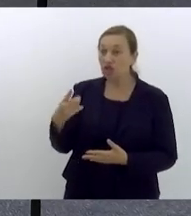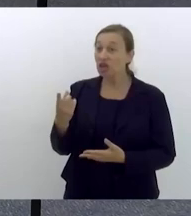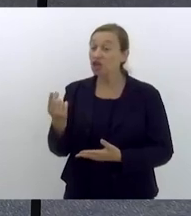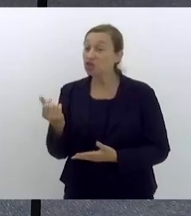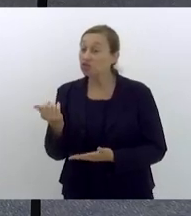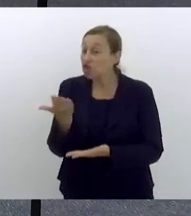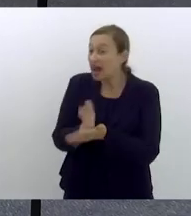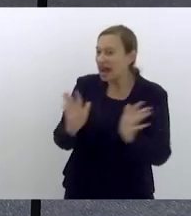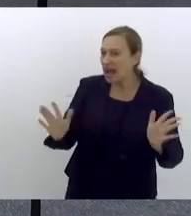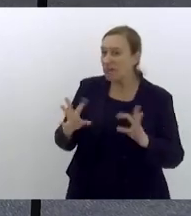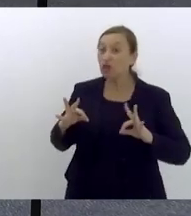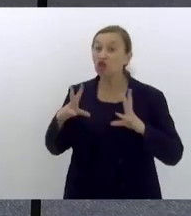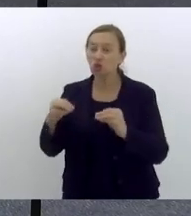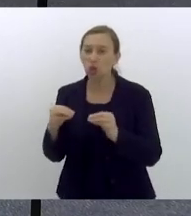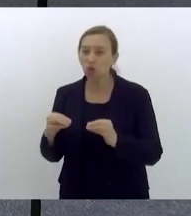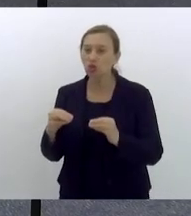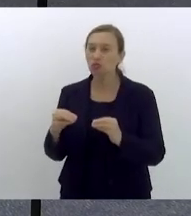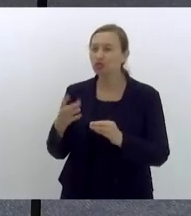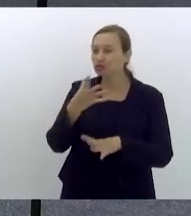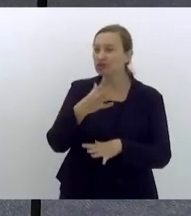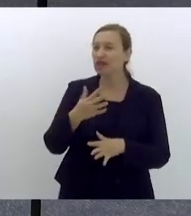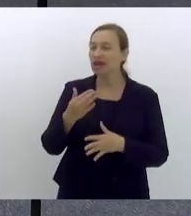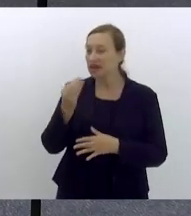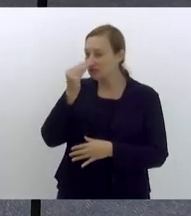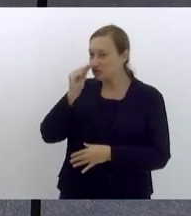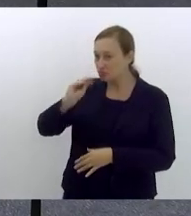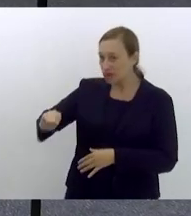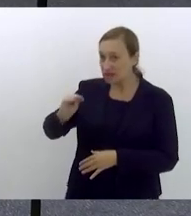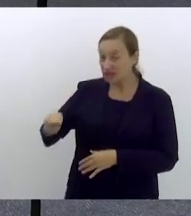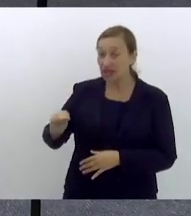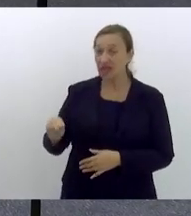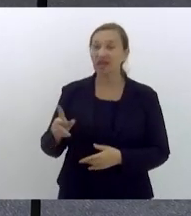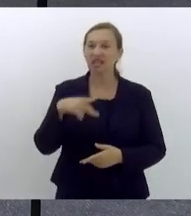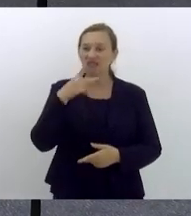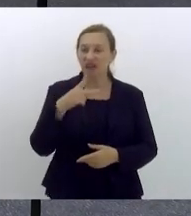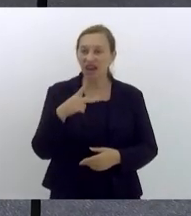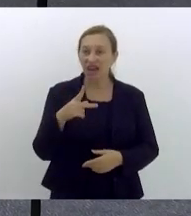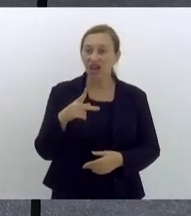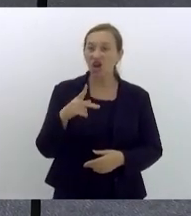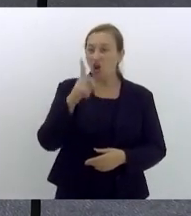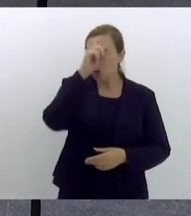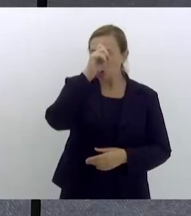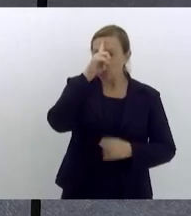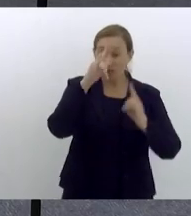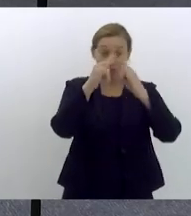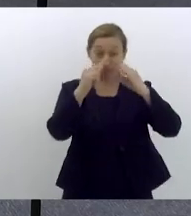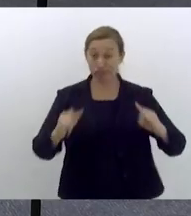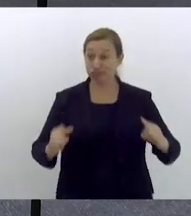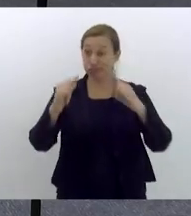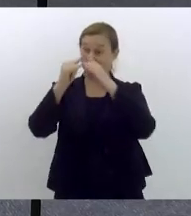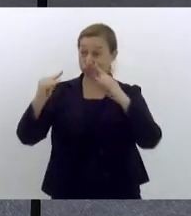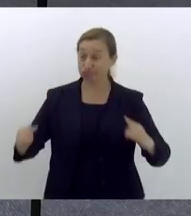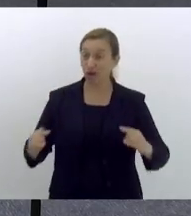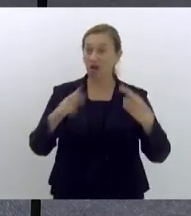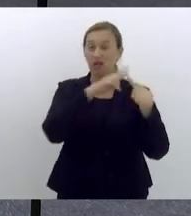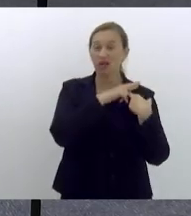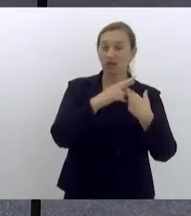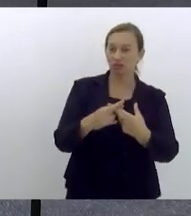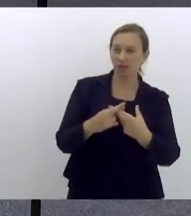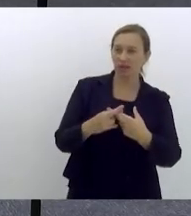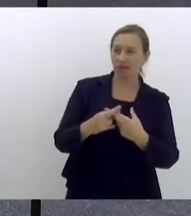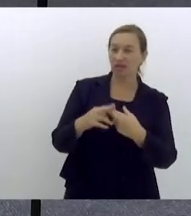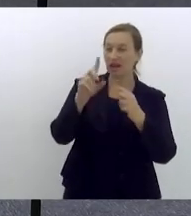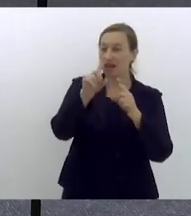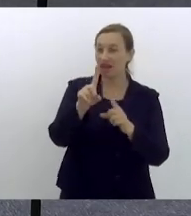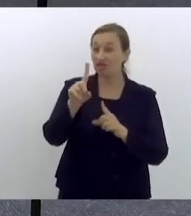todo mundo quer passar a mão tava aí montando o hospital de campanha ator tem a direita Na responsabilidade à direita